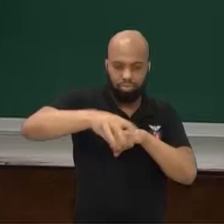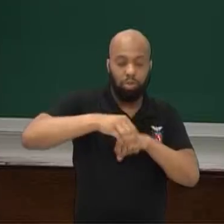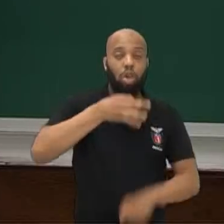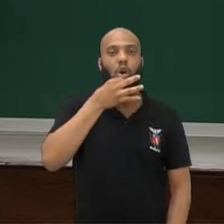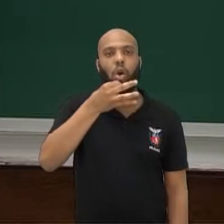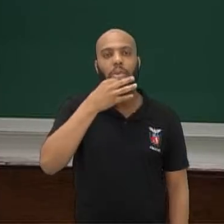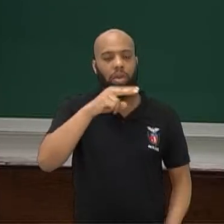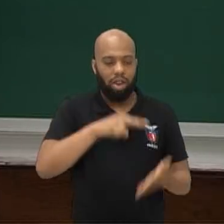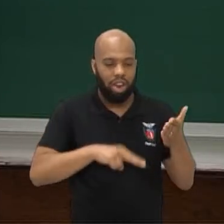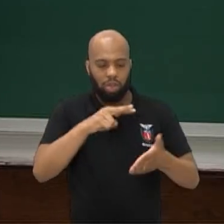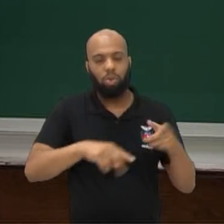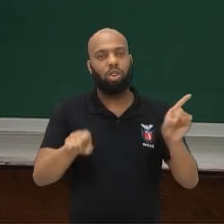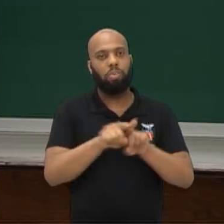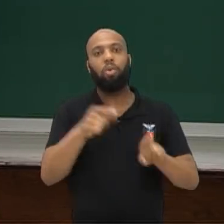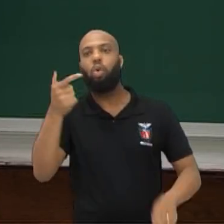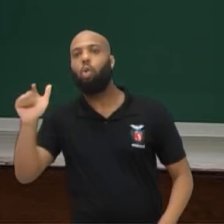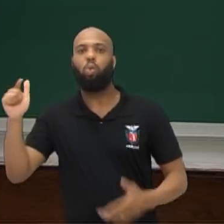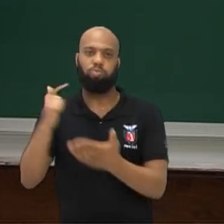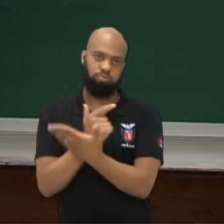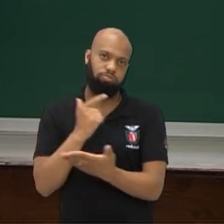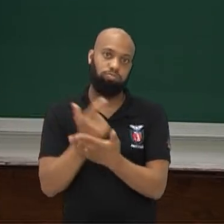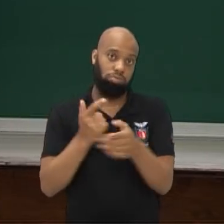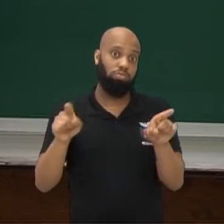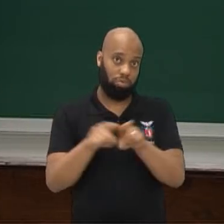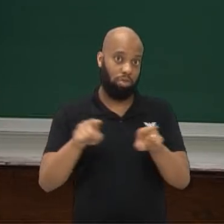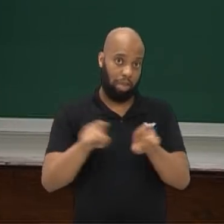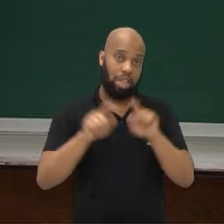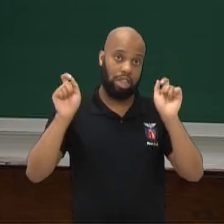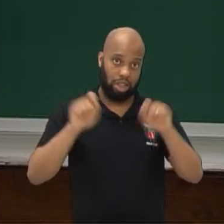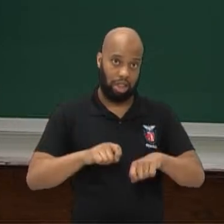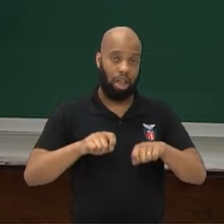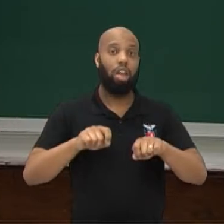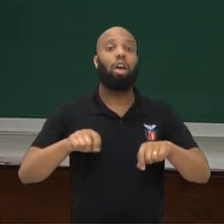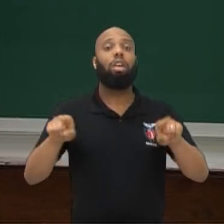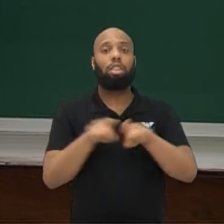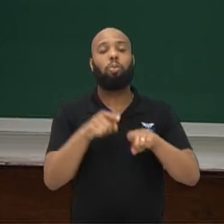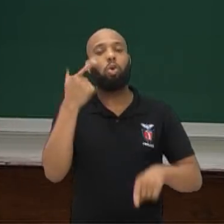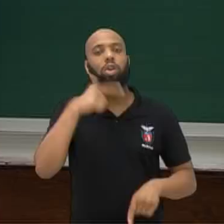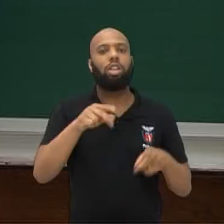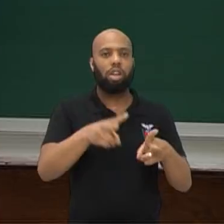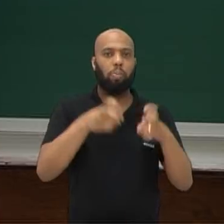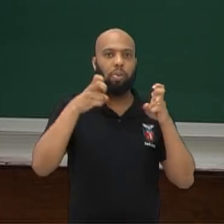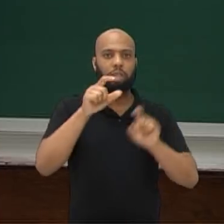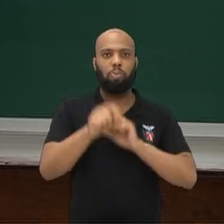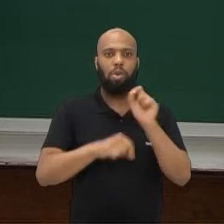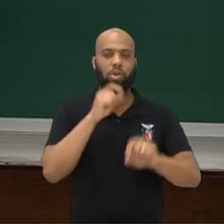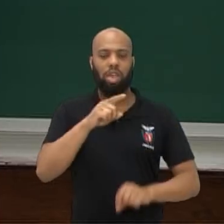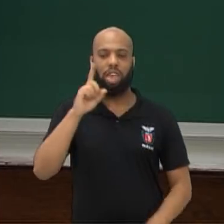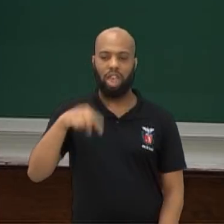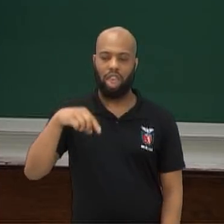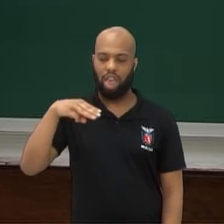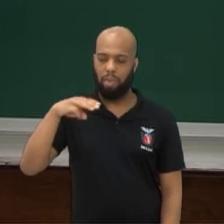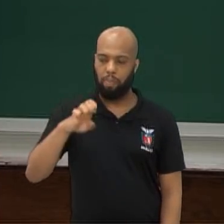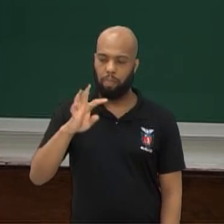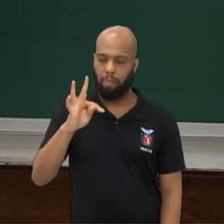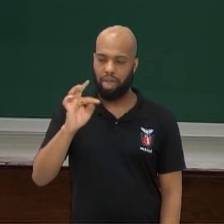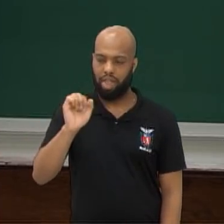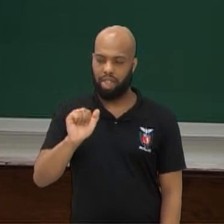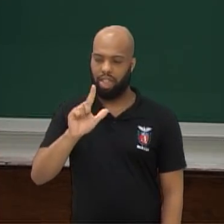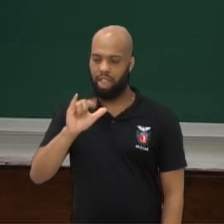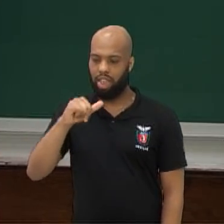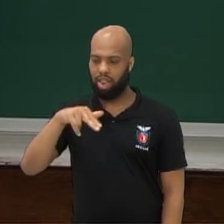o leitor, né? De outros livros, de outros romances, como também a gente tem aquela questão da metalinguagem que a gente estudou aí,